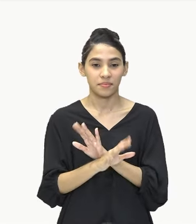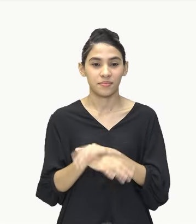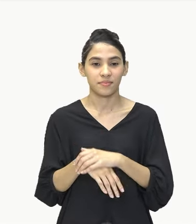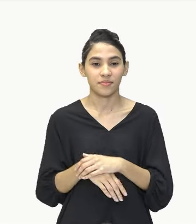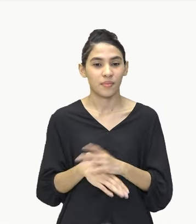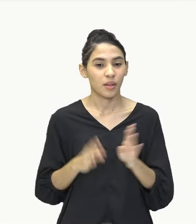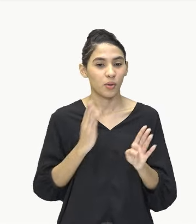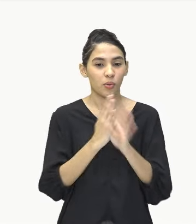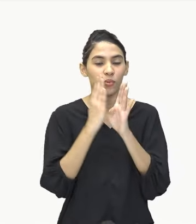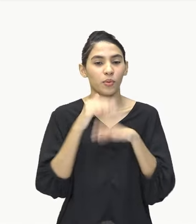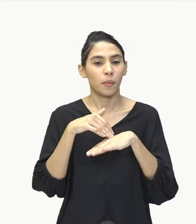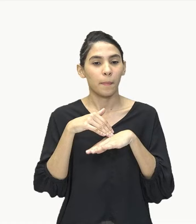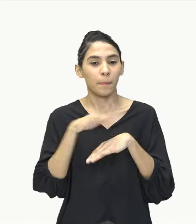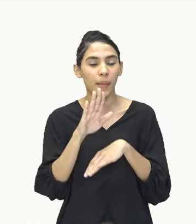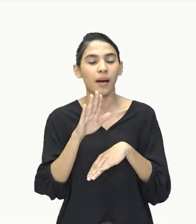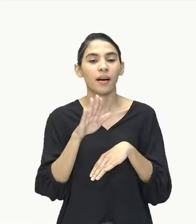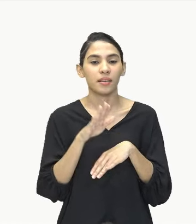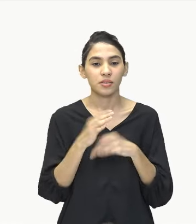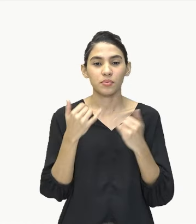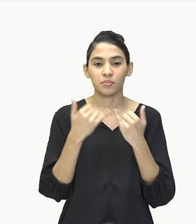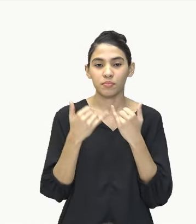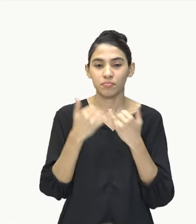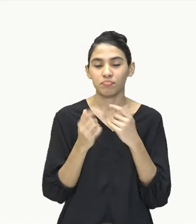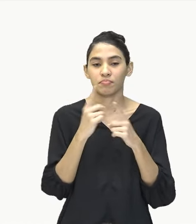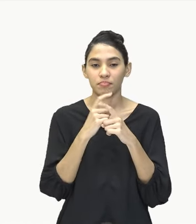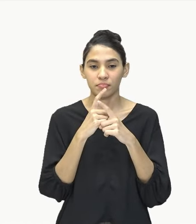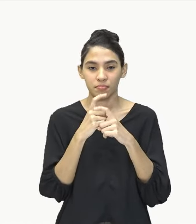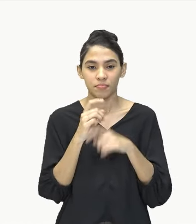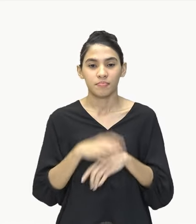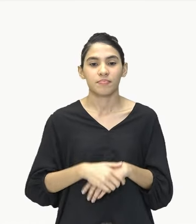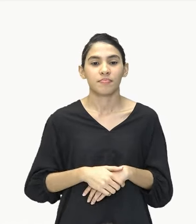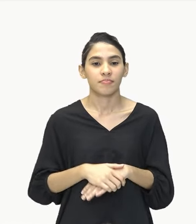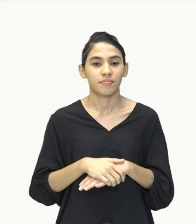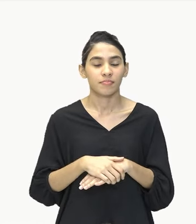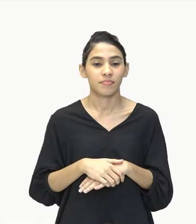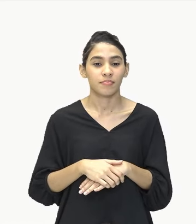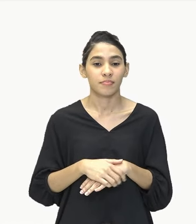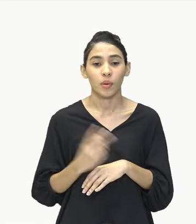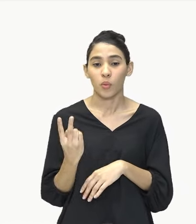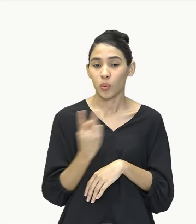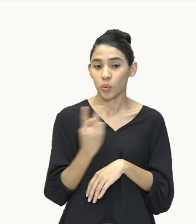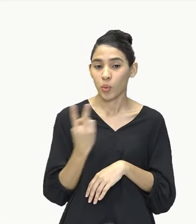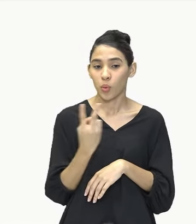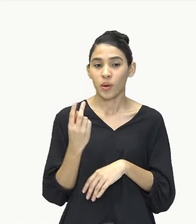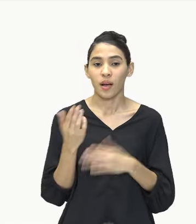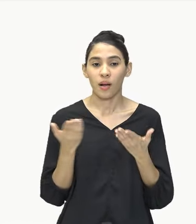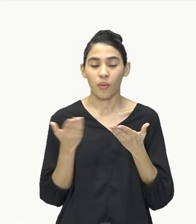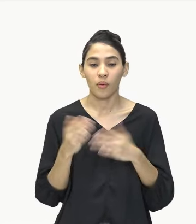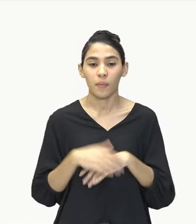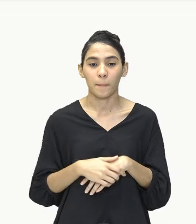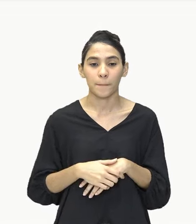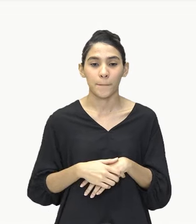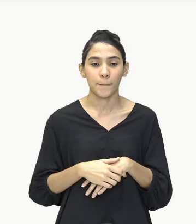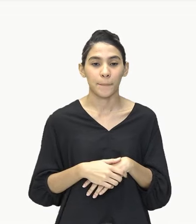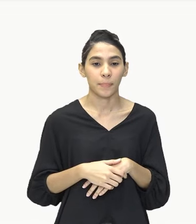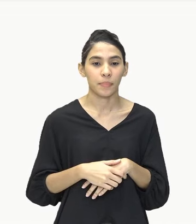Achou mais monômio semelhante. E aí nós ficamos com 2. Nós ficamos